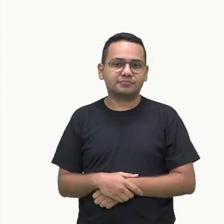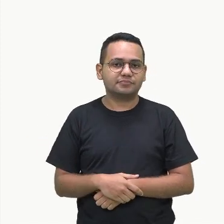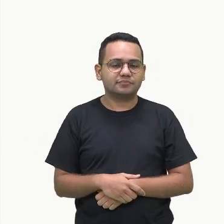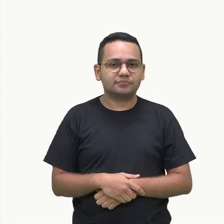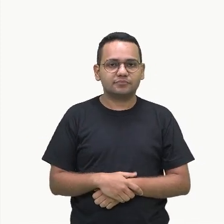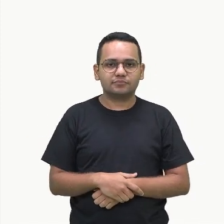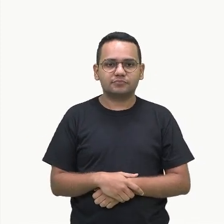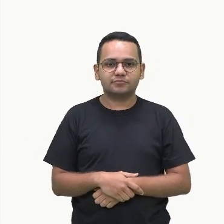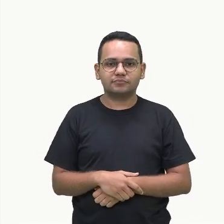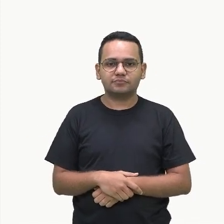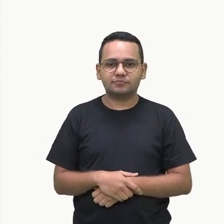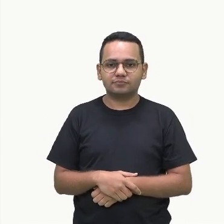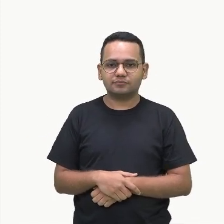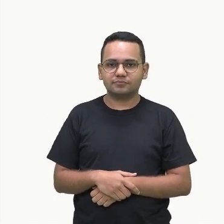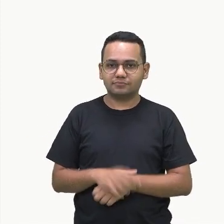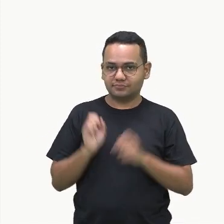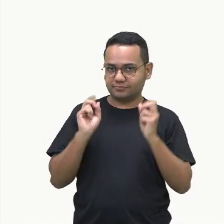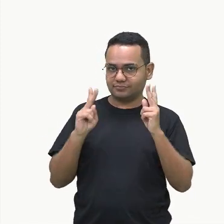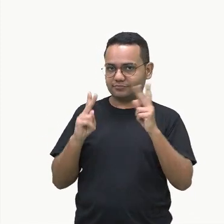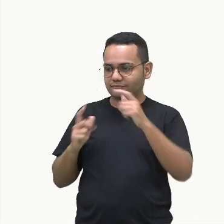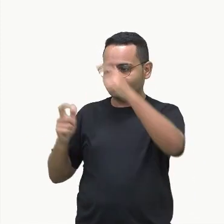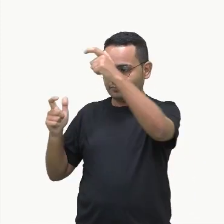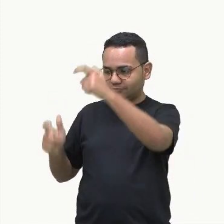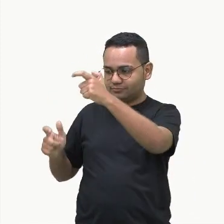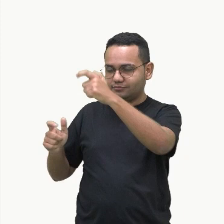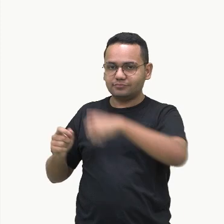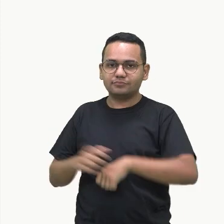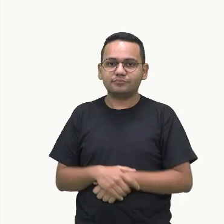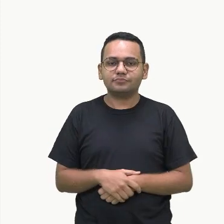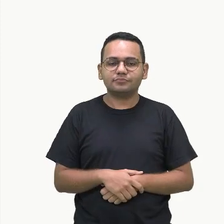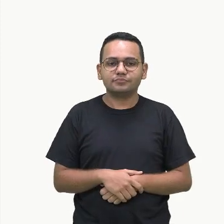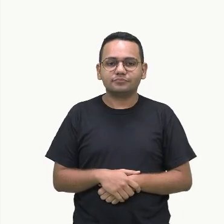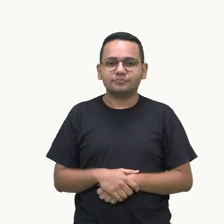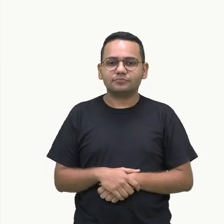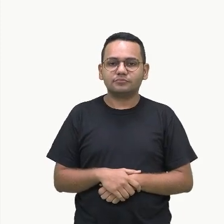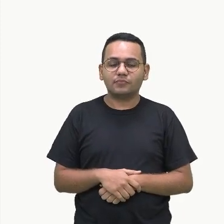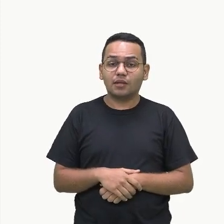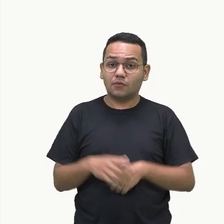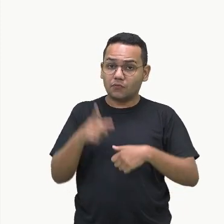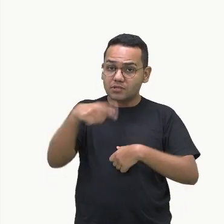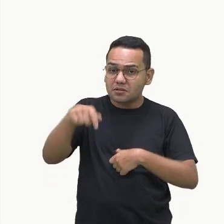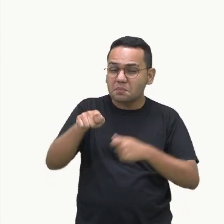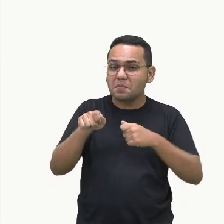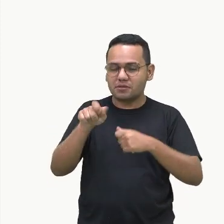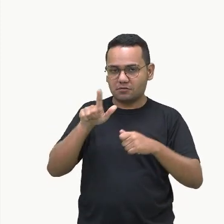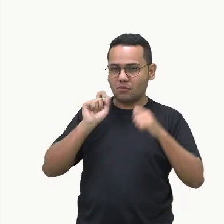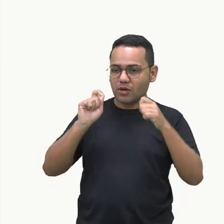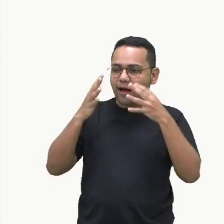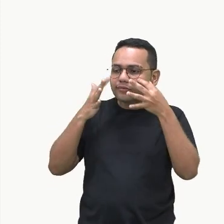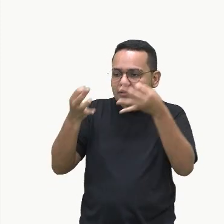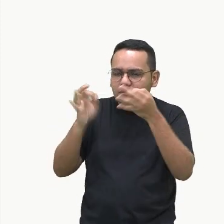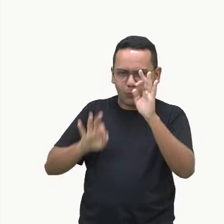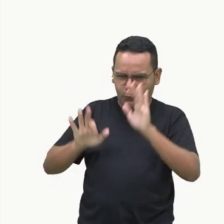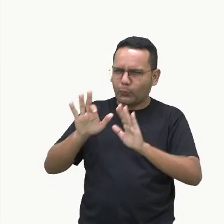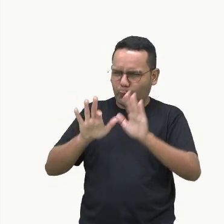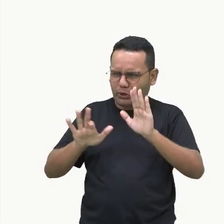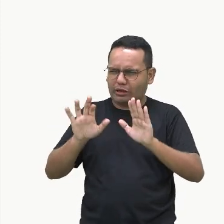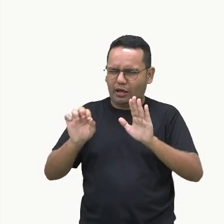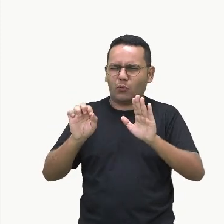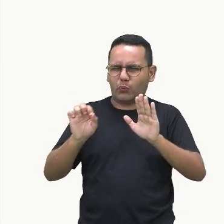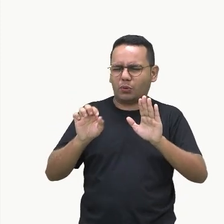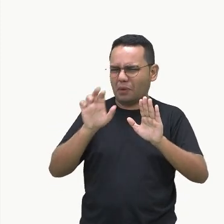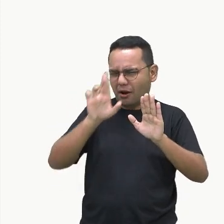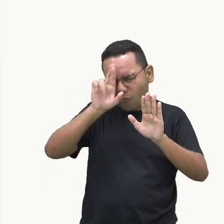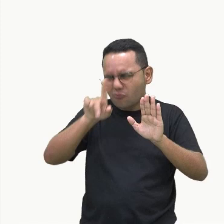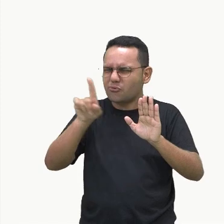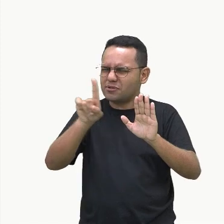G. Tudo bem? Então, muito cuidado aí na hora que você for trabalhar, não é? For resolver um exercício